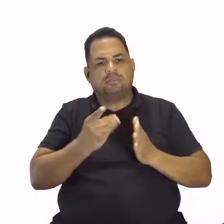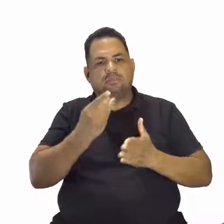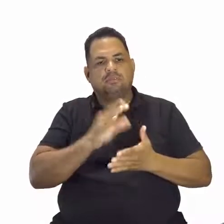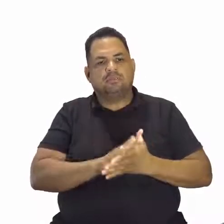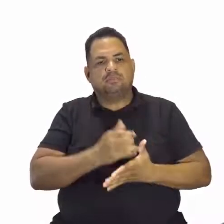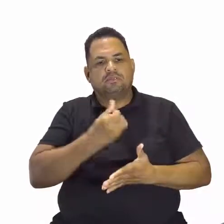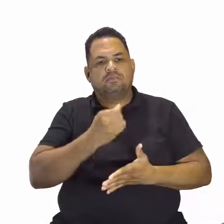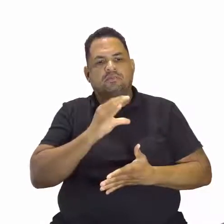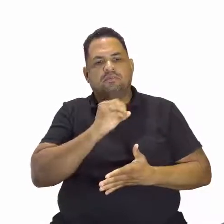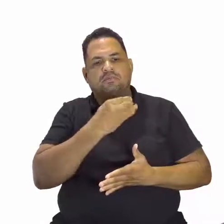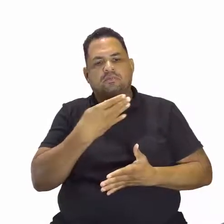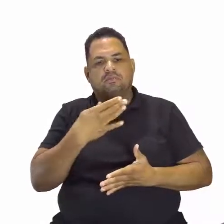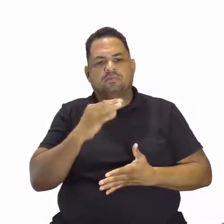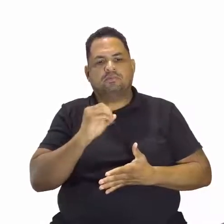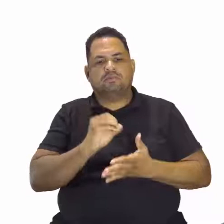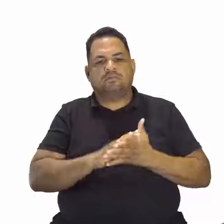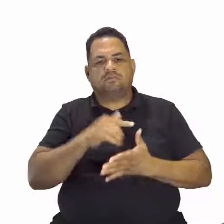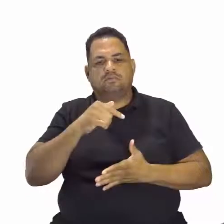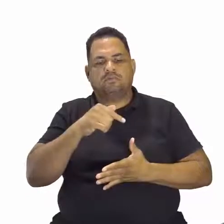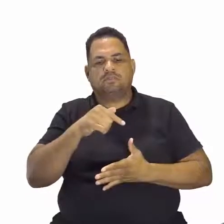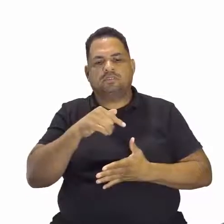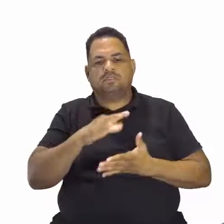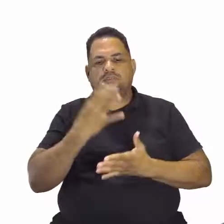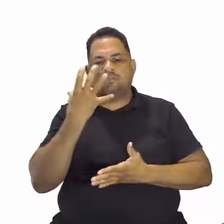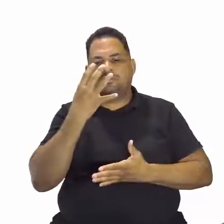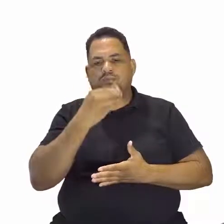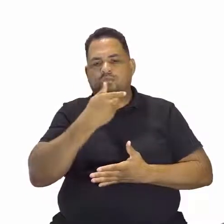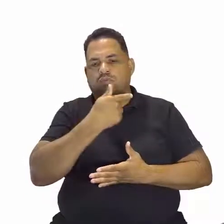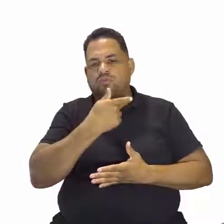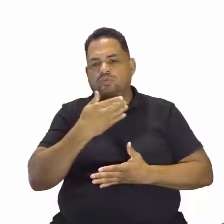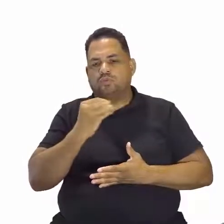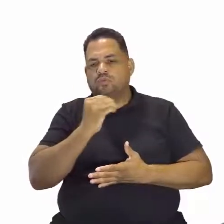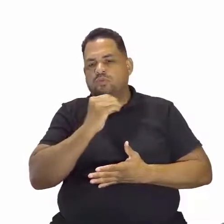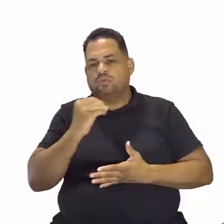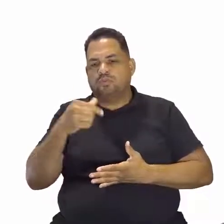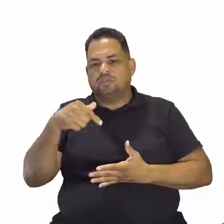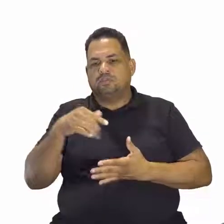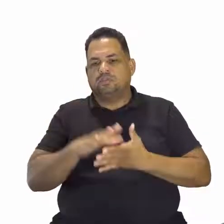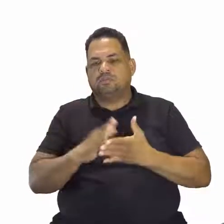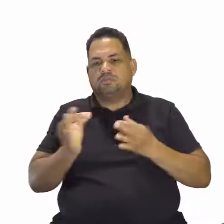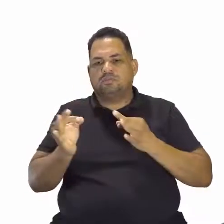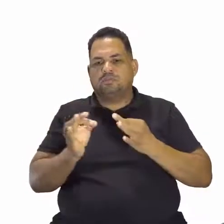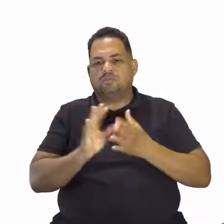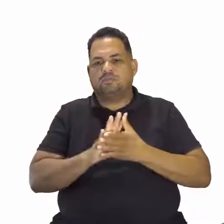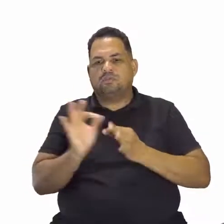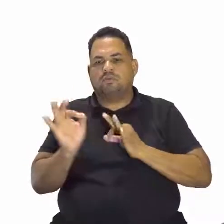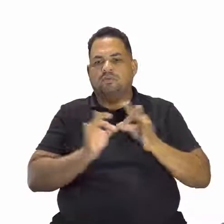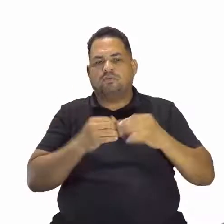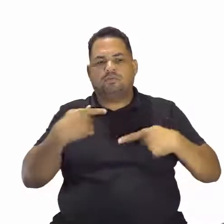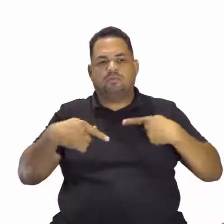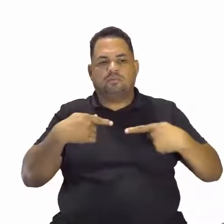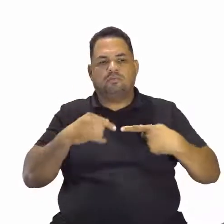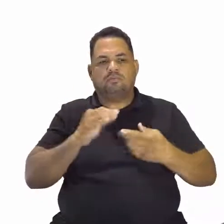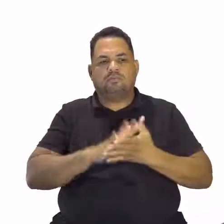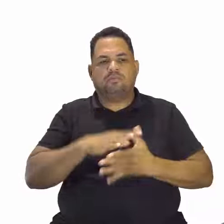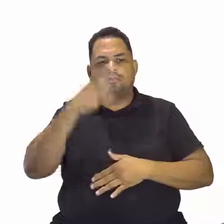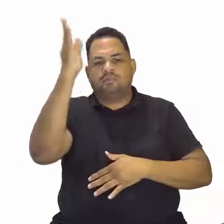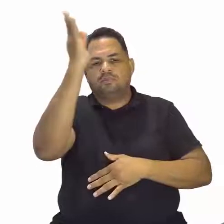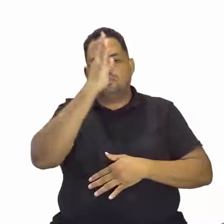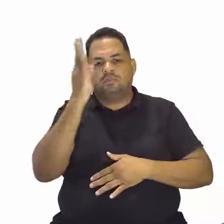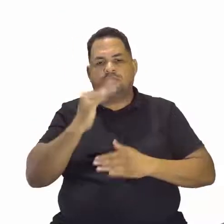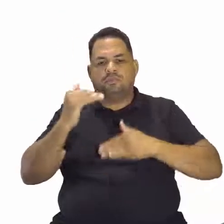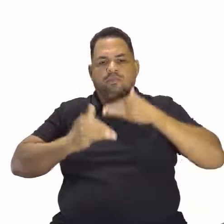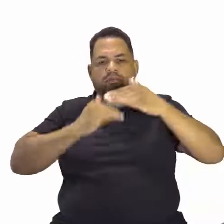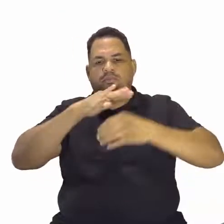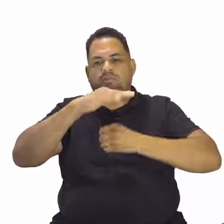Decreto 6.040, de 7 de fevereiro de 2007, que é onde institui a Política Nacional de Desenvolvimento